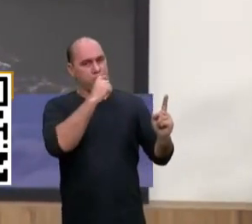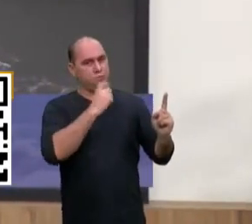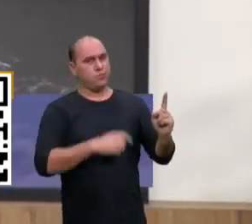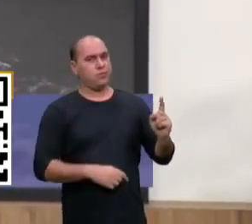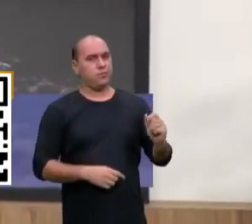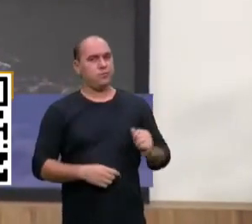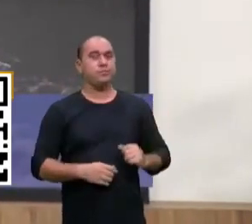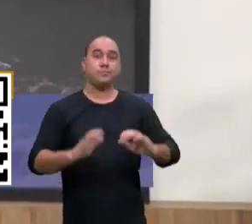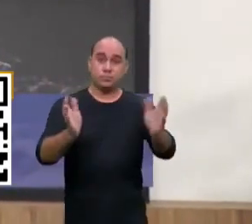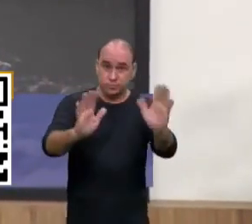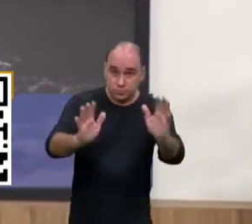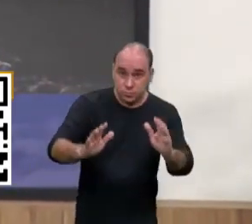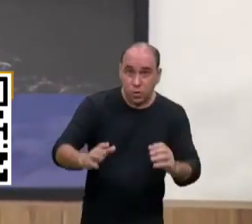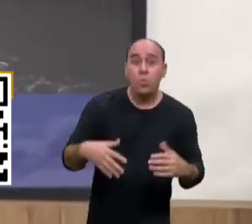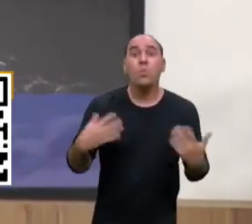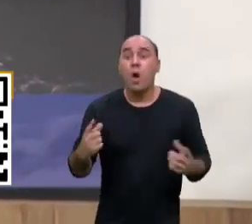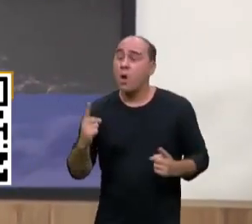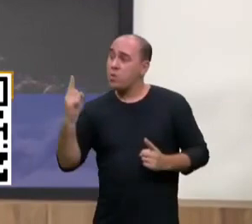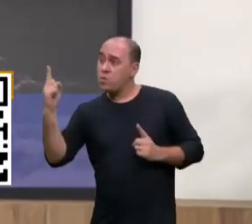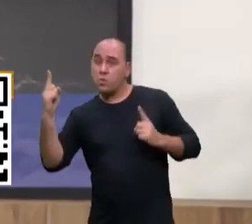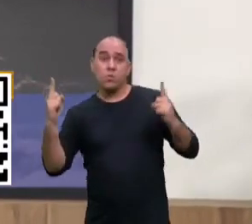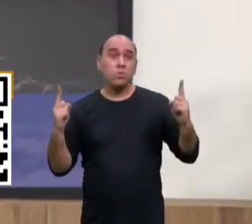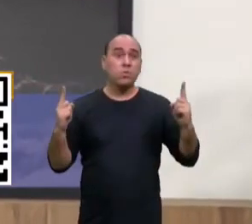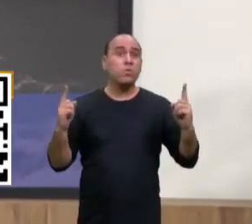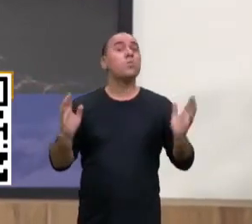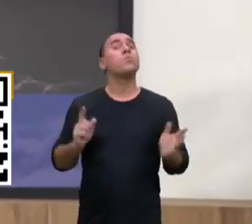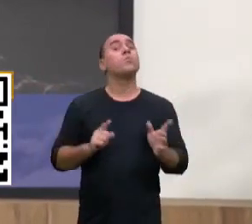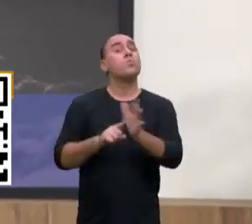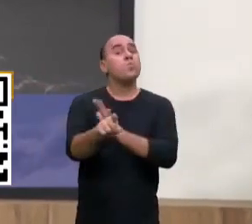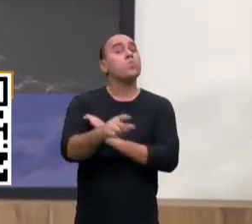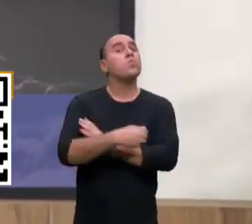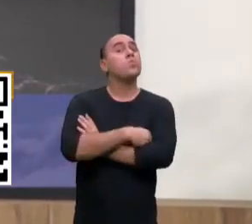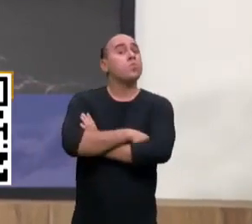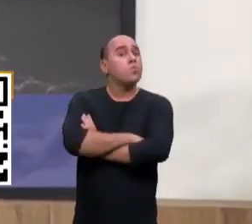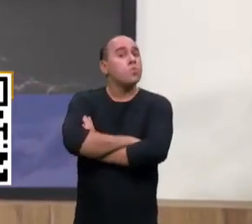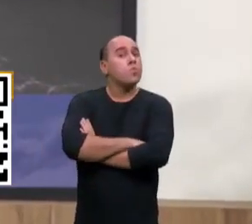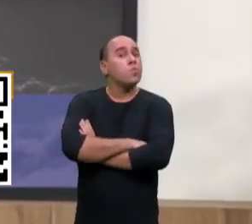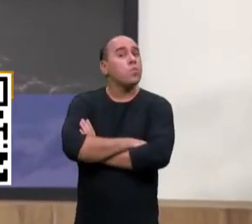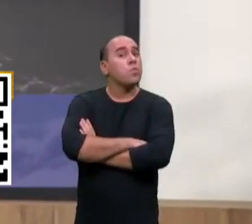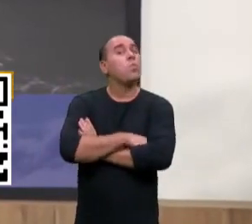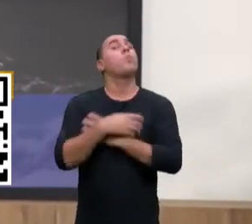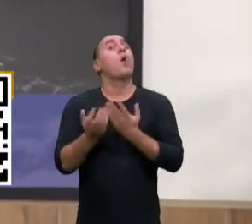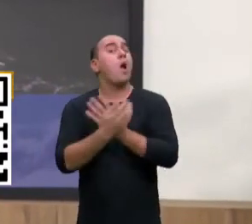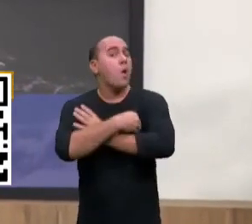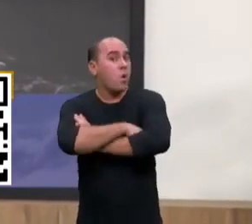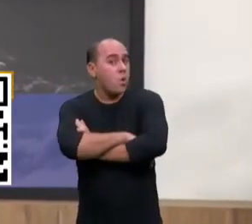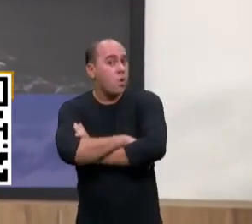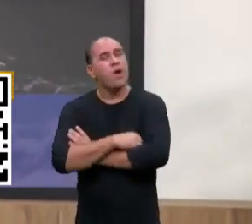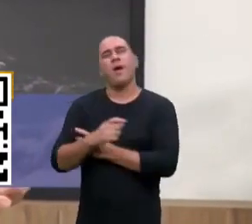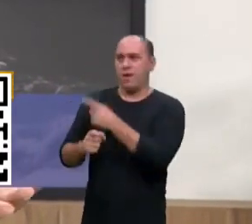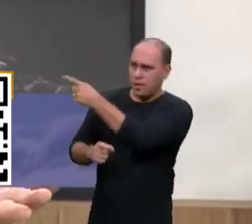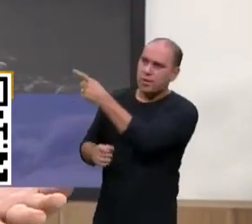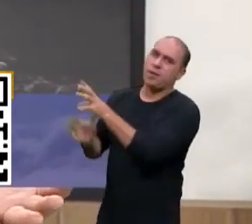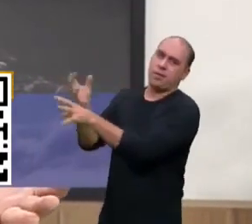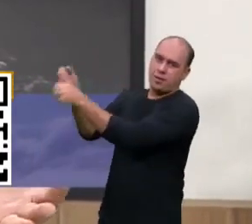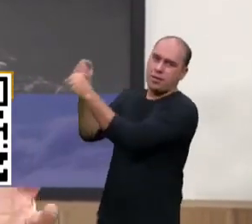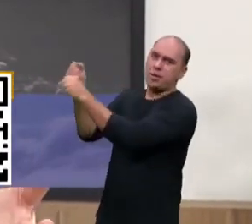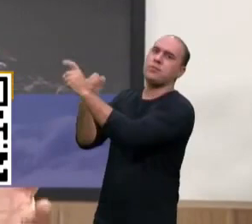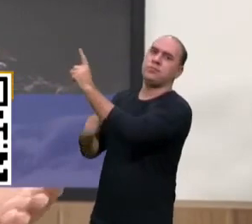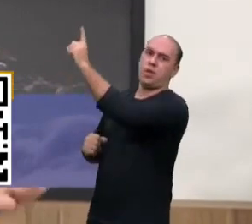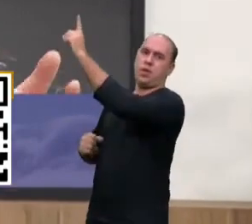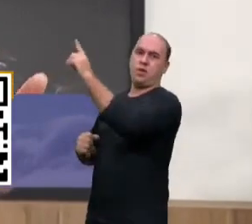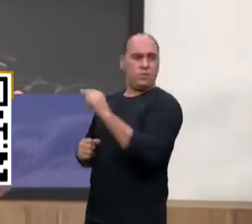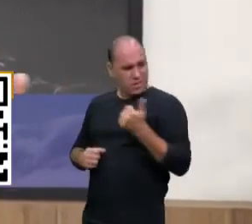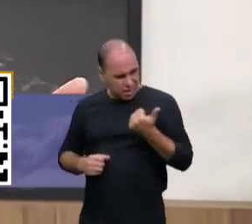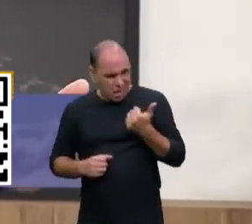da Silva e você fica com a doutrina de Deus ou da serpente Fala aí Claro quando o filho de Deus obviamente